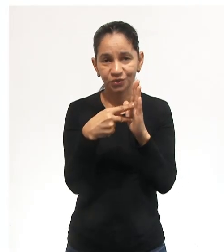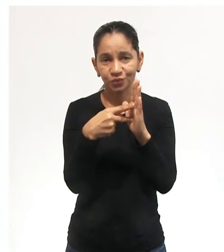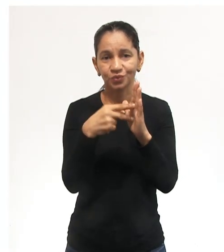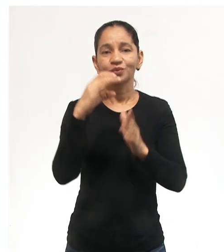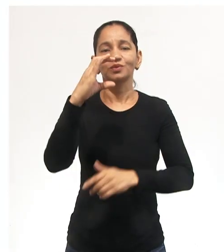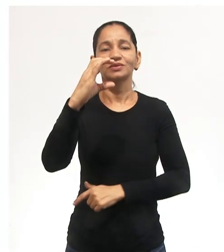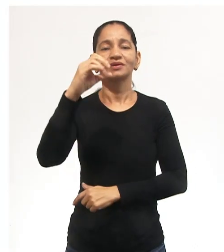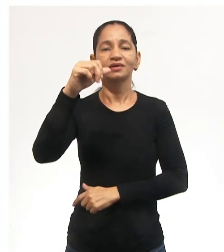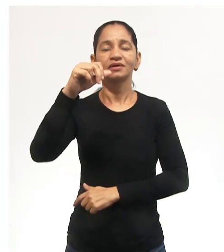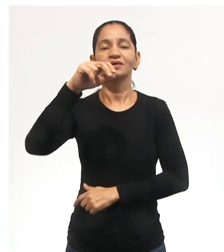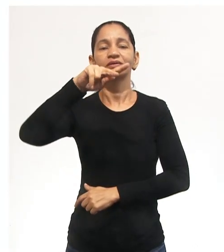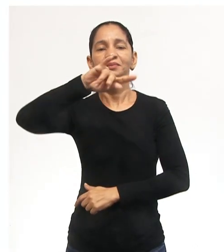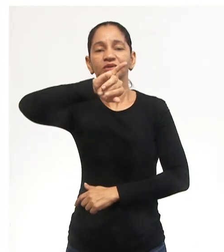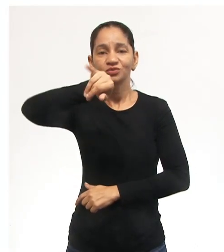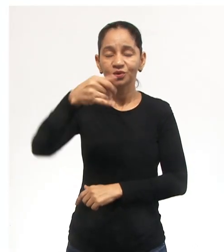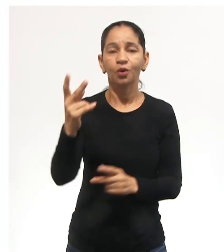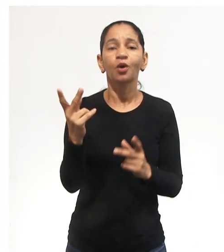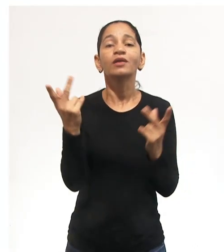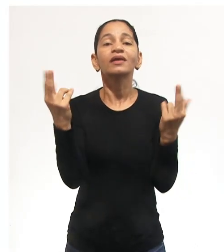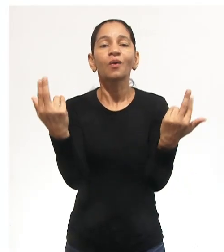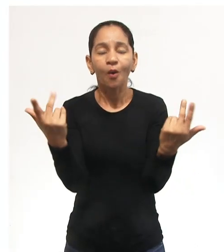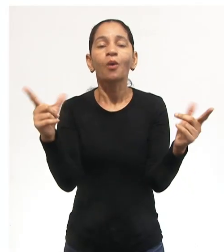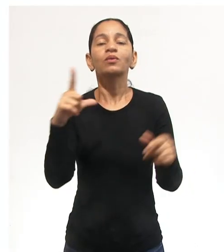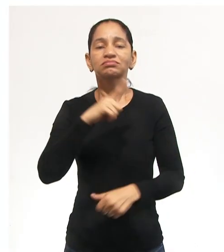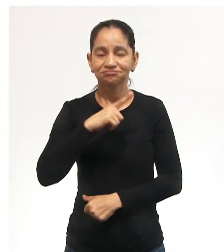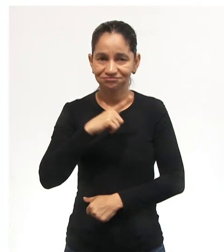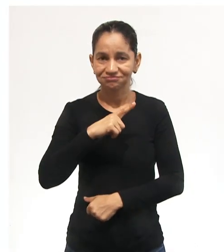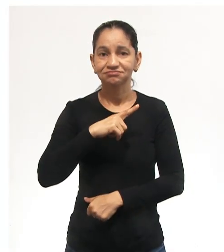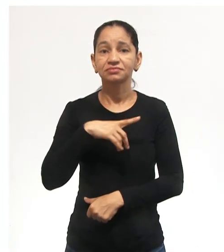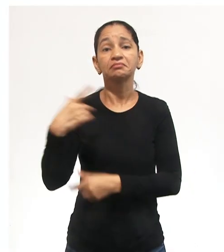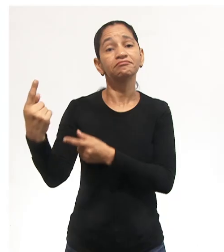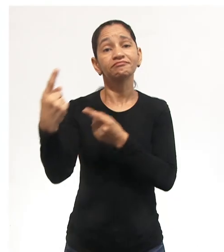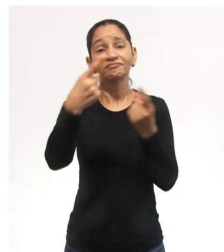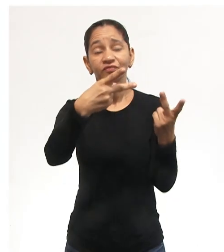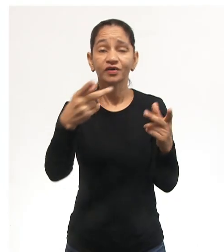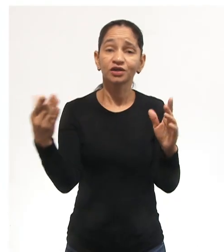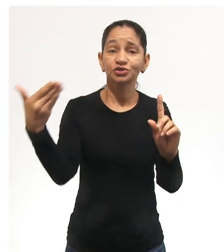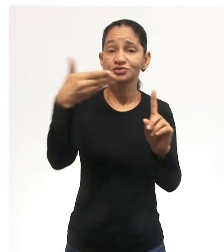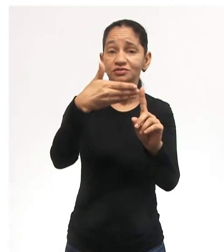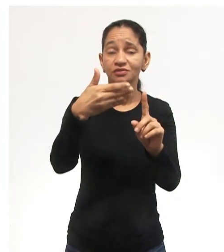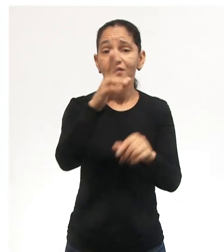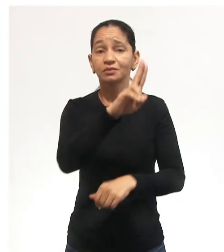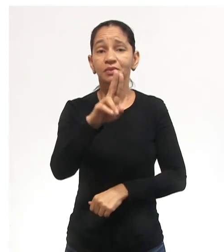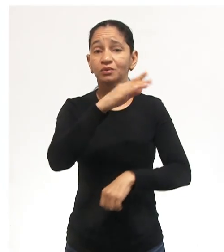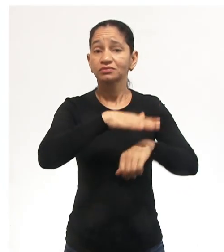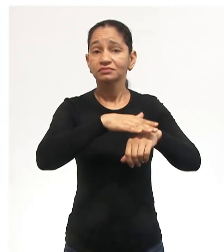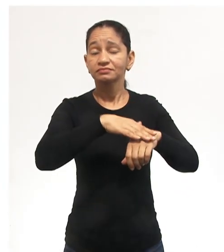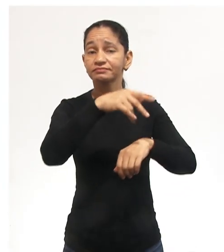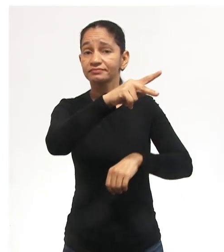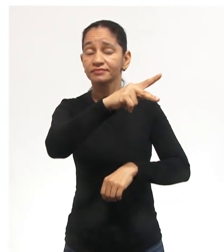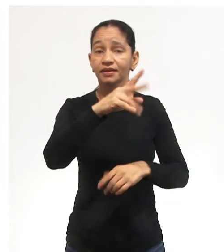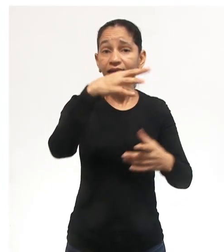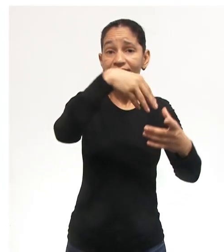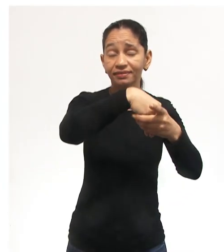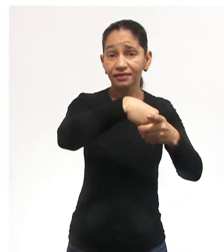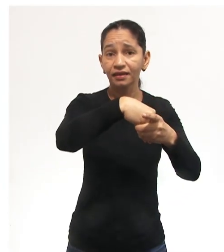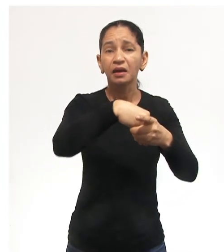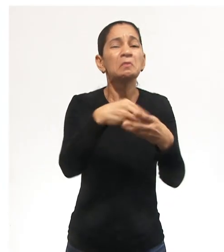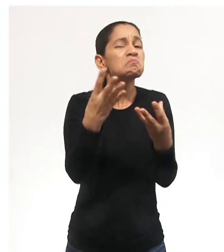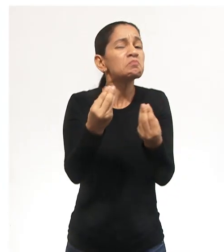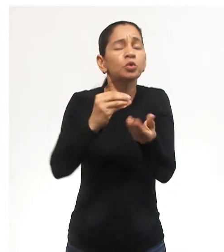de comércio eletrônico, em que uma empresa vende para outra empresa, geralmente em